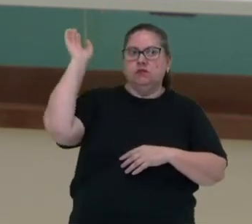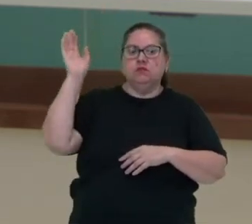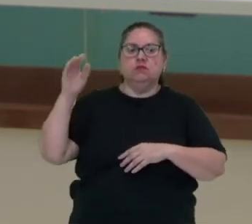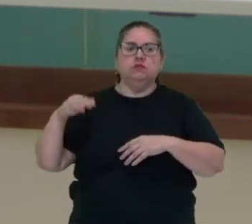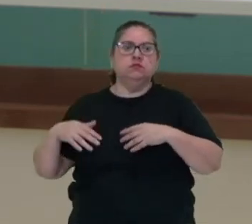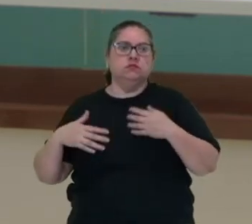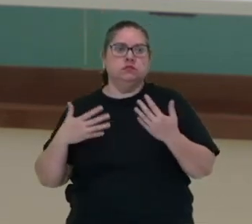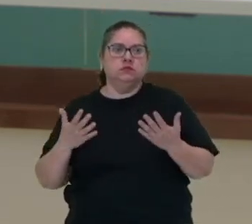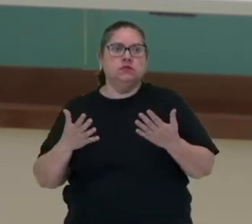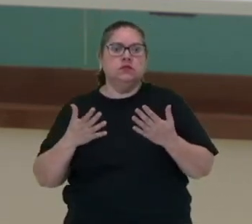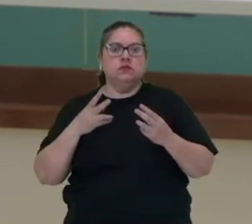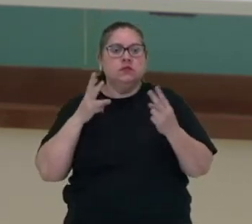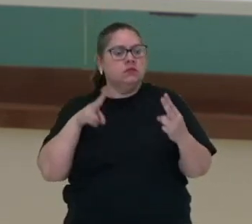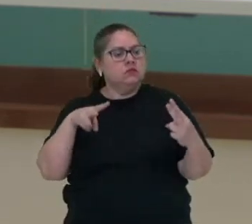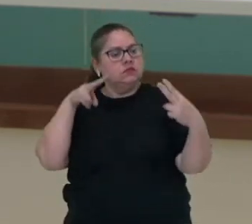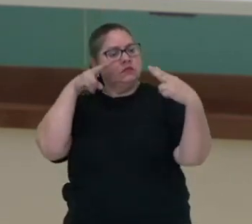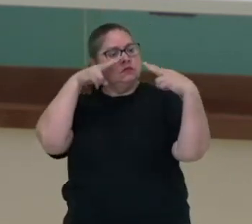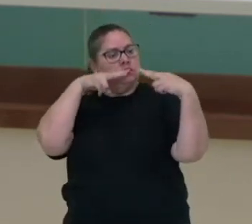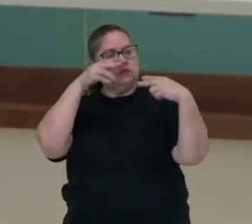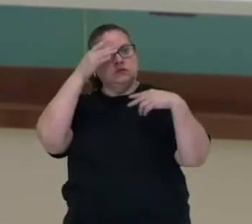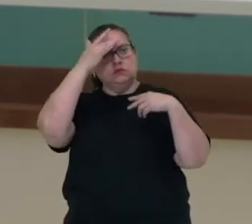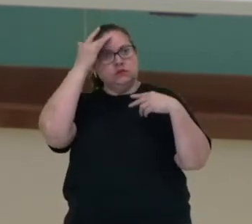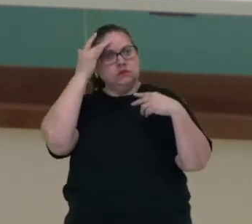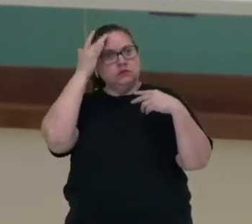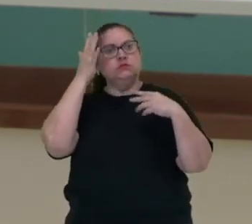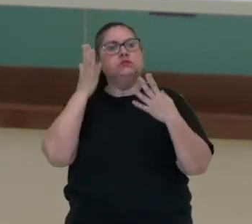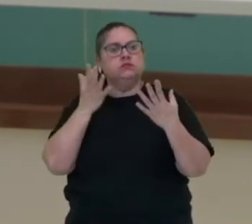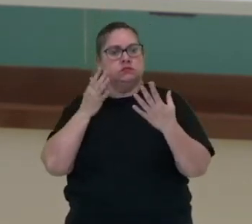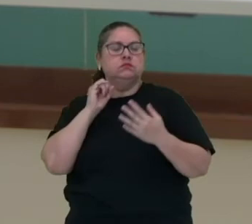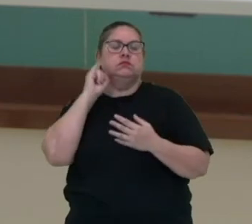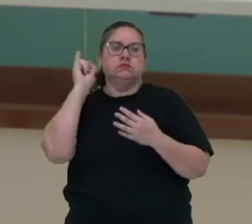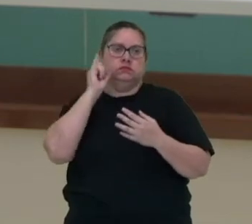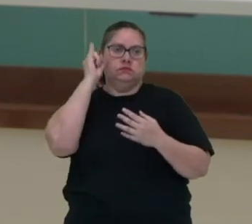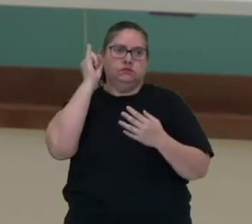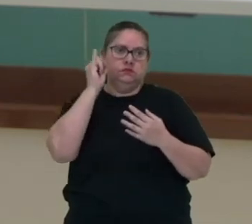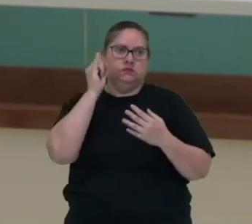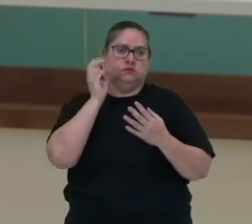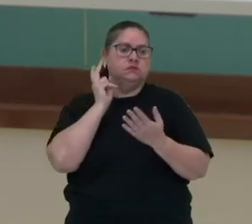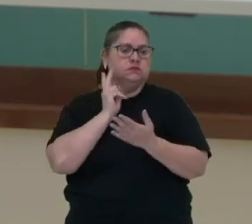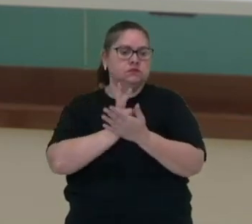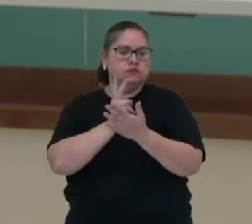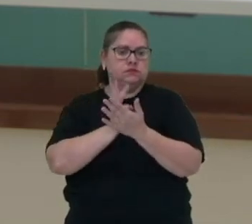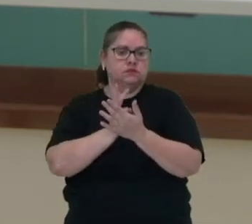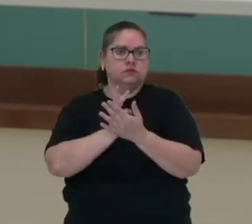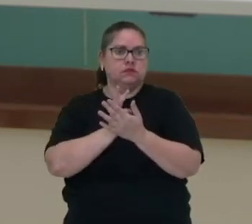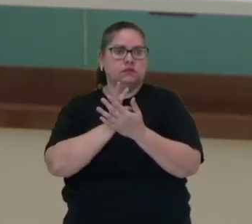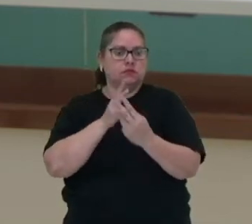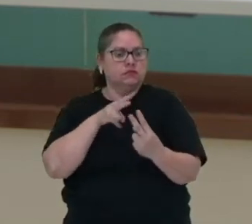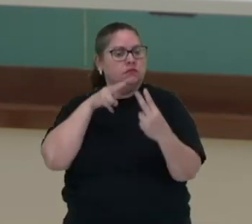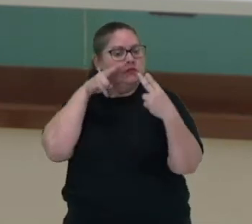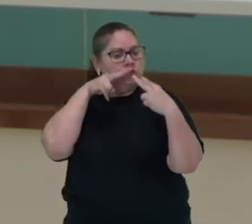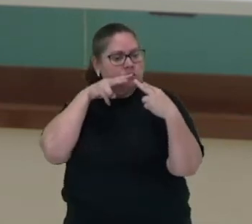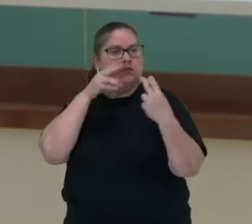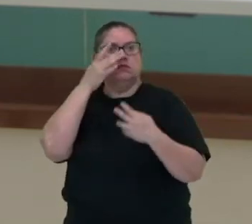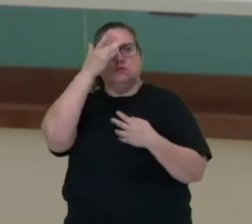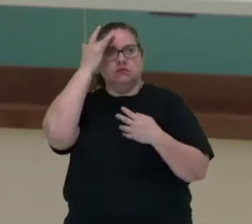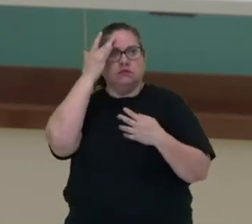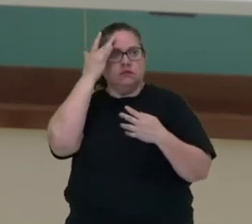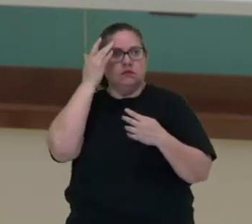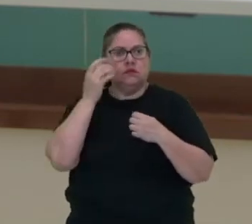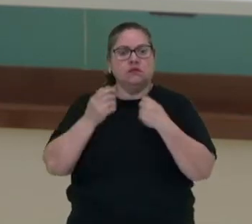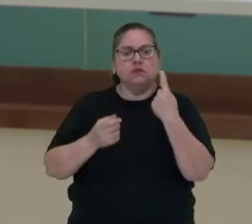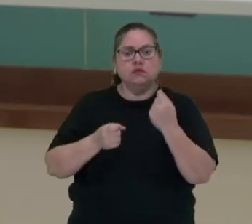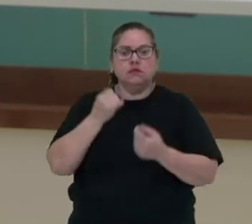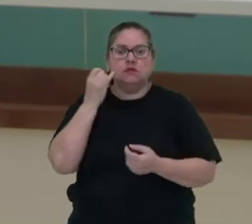e olhar nos olhos das pessoas, isso é muito importante. Então, sempre encare seu público. Então, algumas